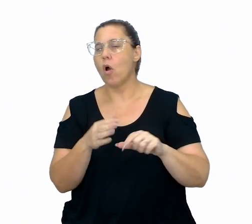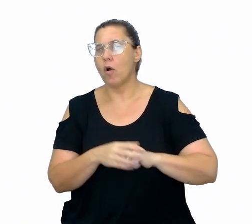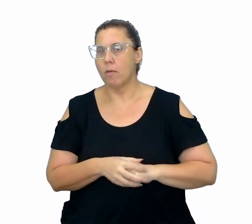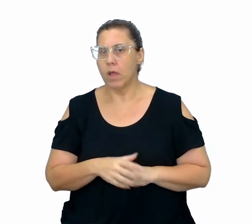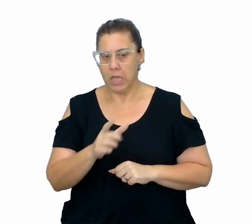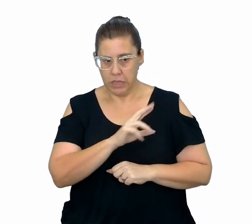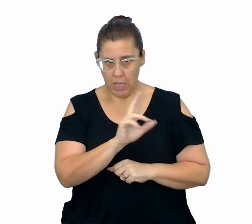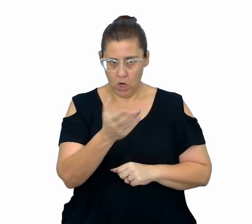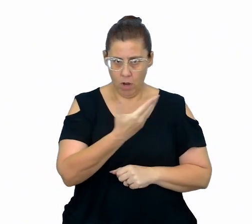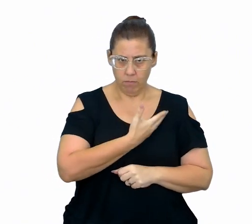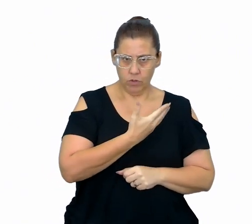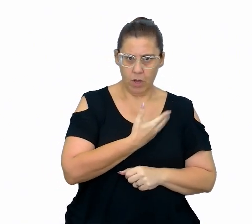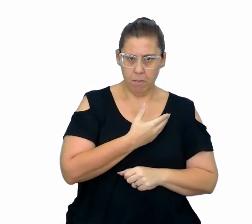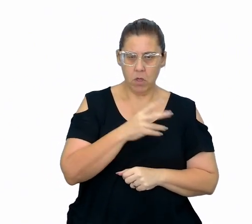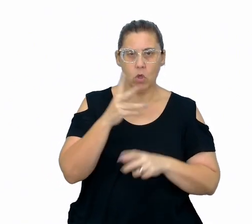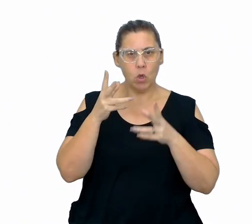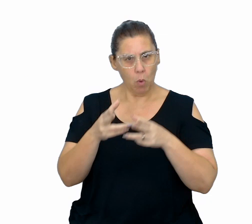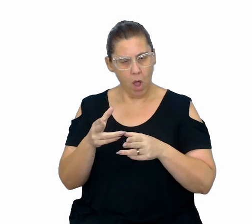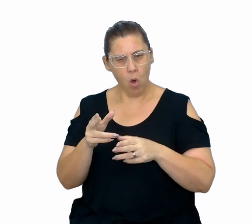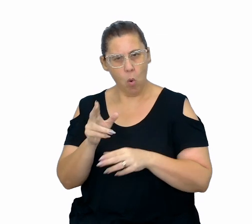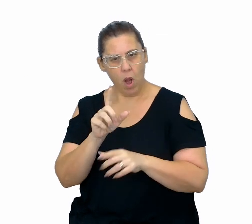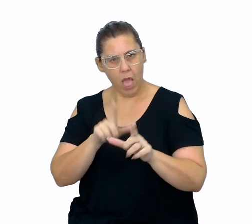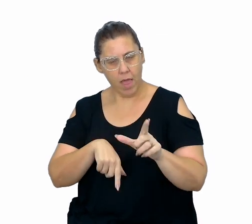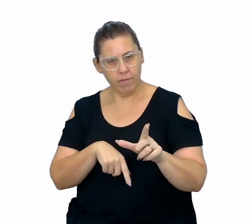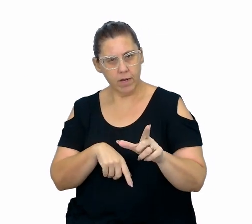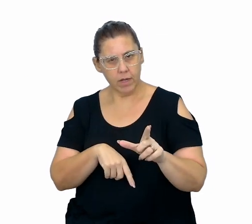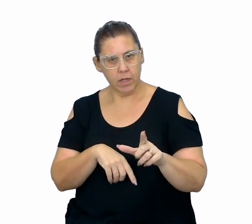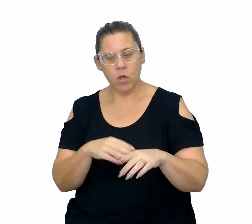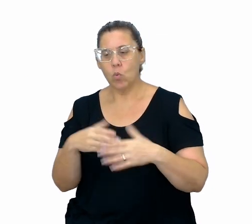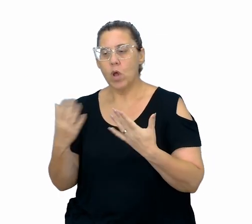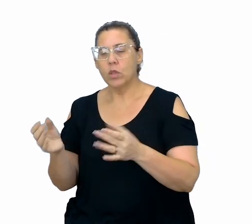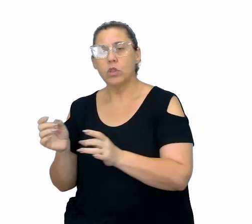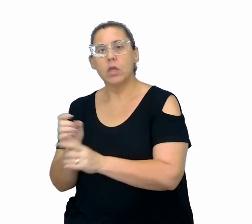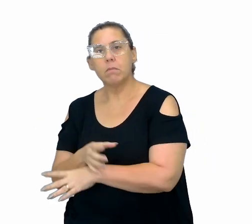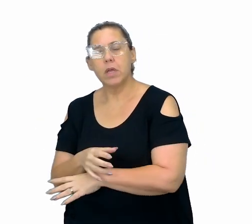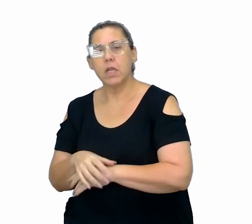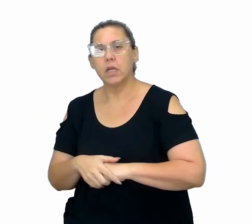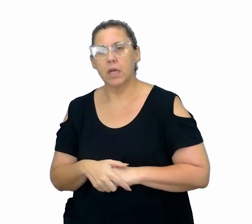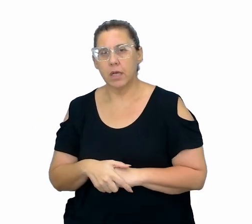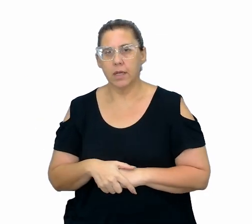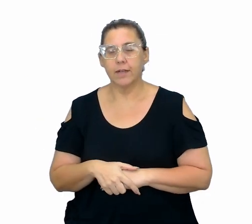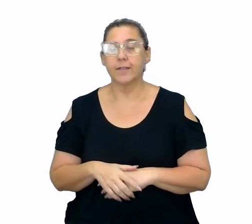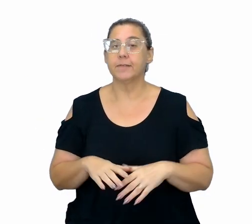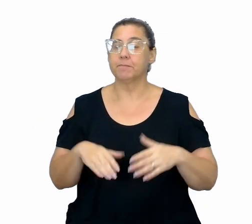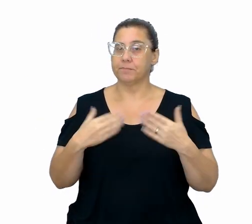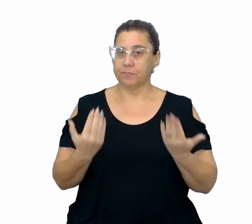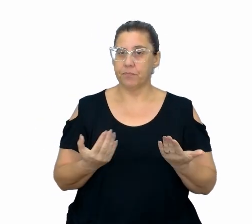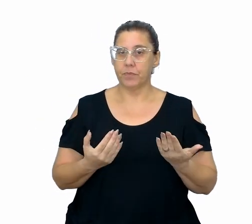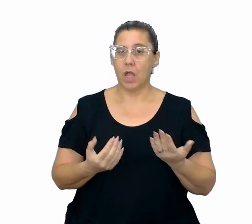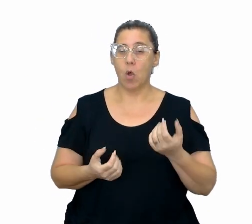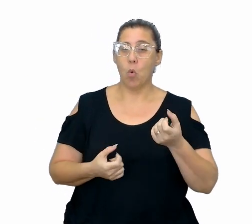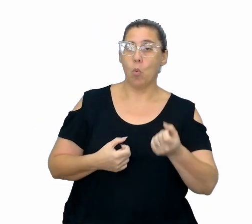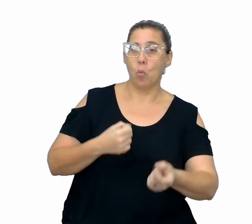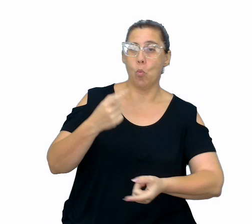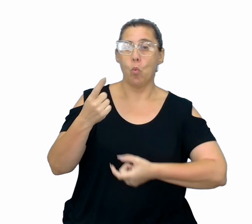algum nome de colega que começa da mesma forma? E como termina? Certo? Então, essas são